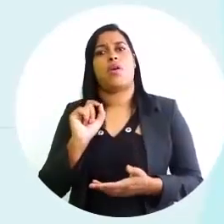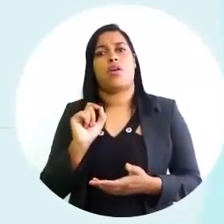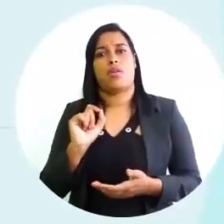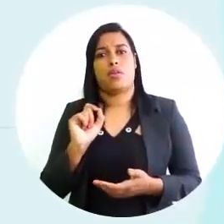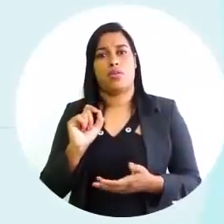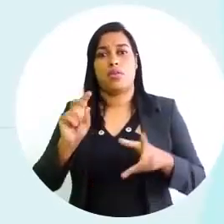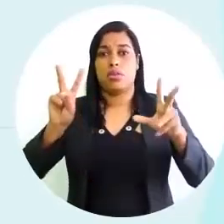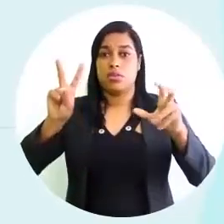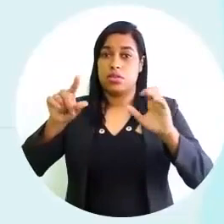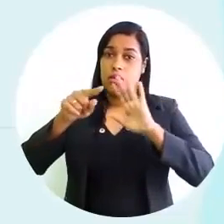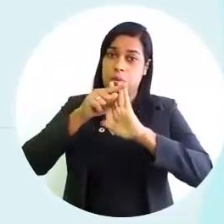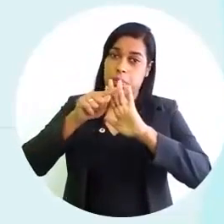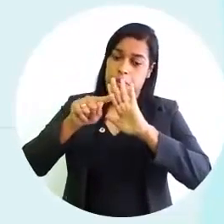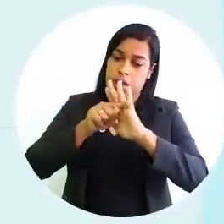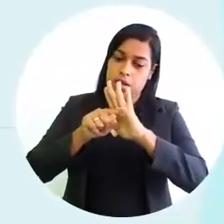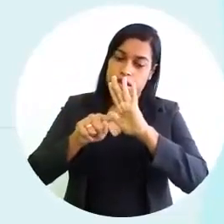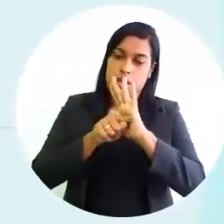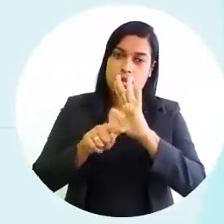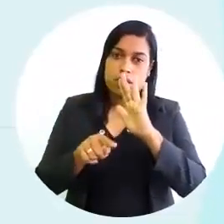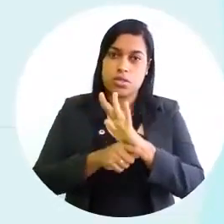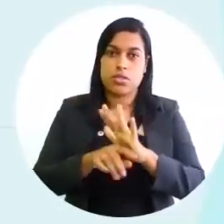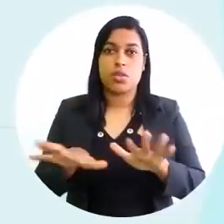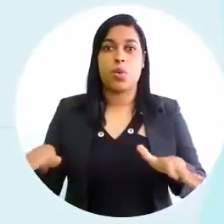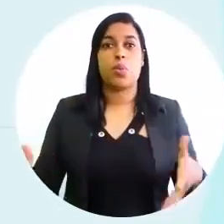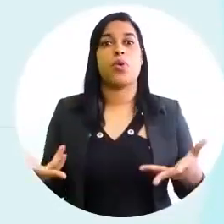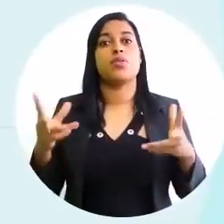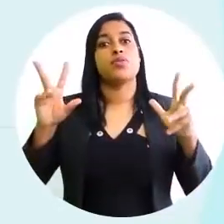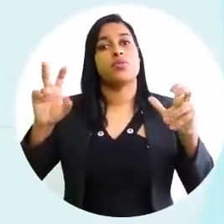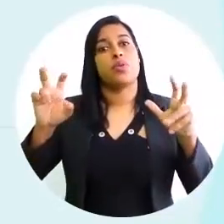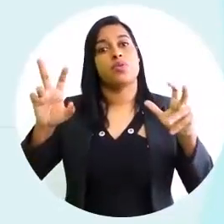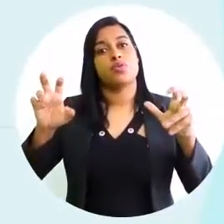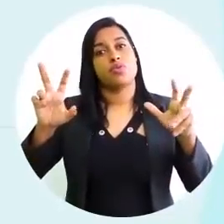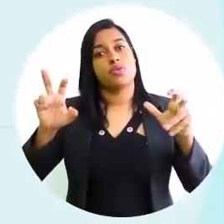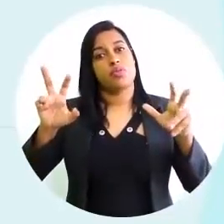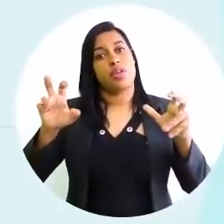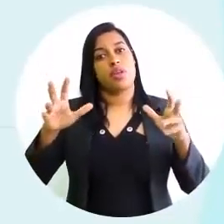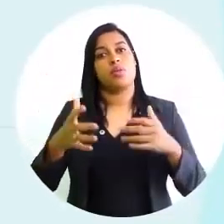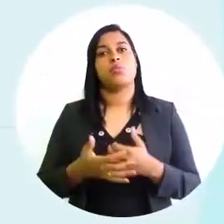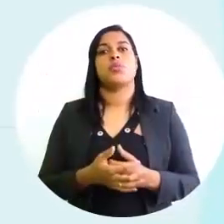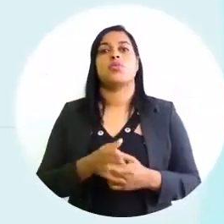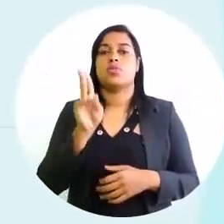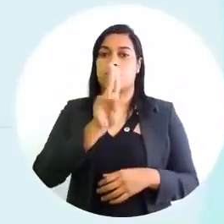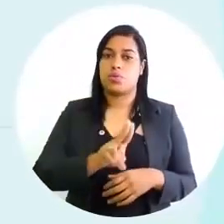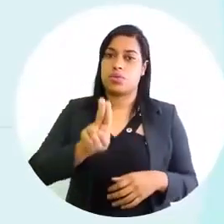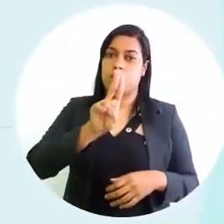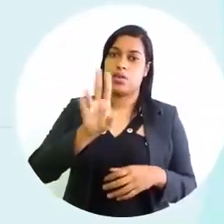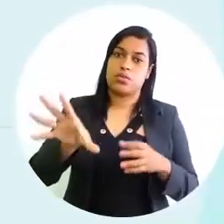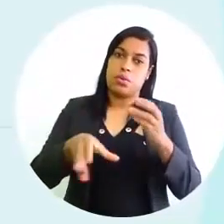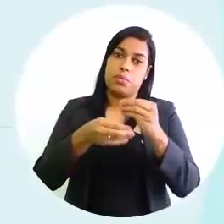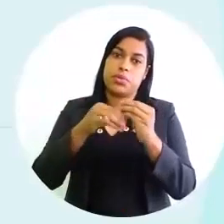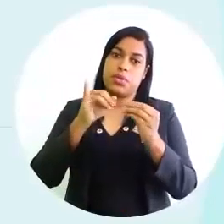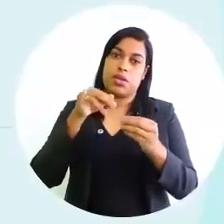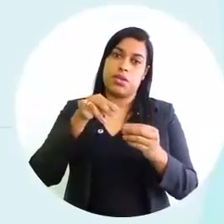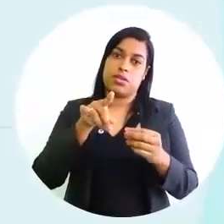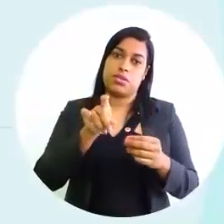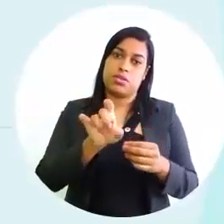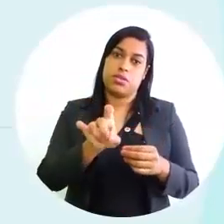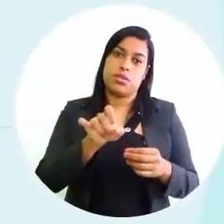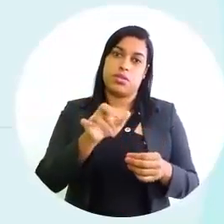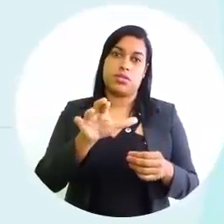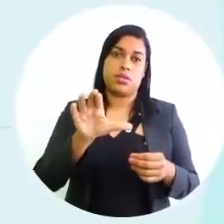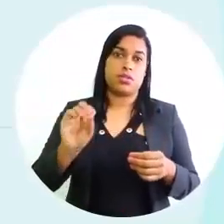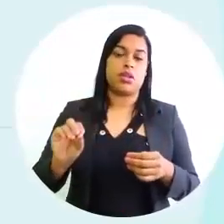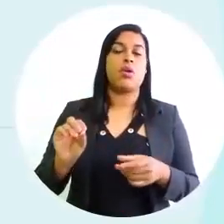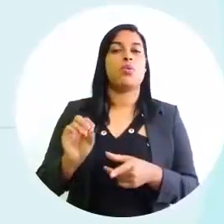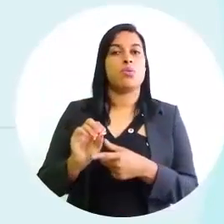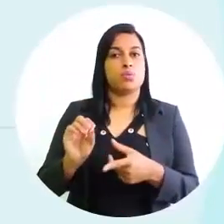Então, tendo uma lista para consulta de quais são os termos que são autorizados para indexação e se eles estão autorizados